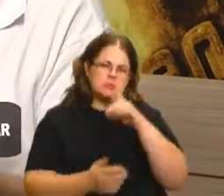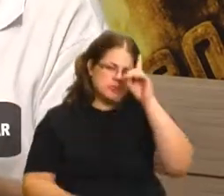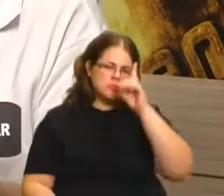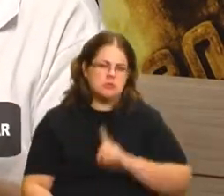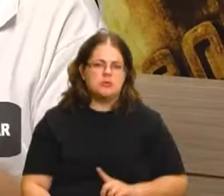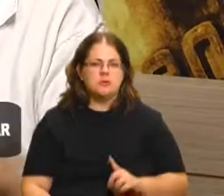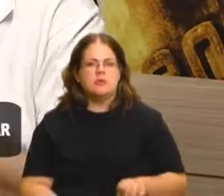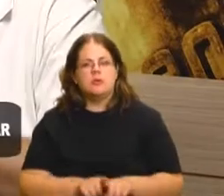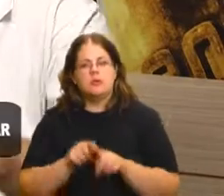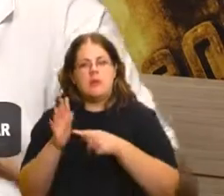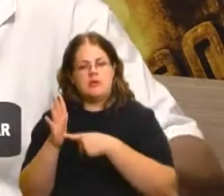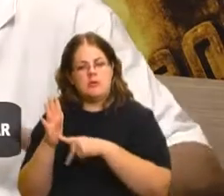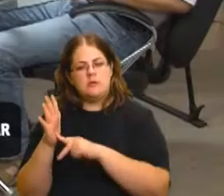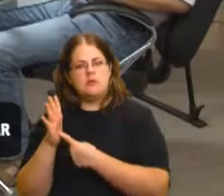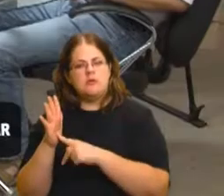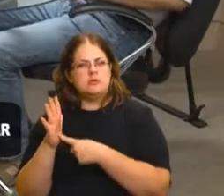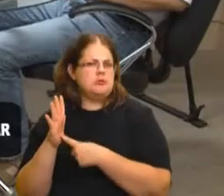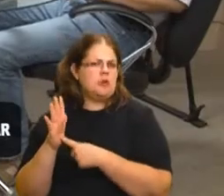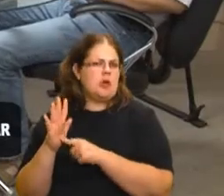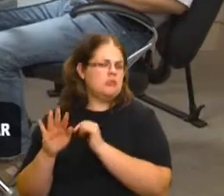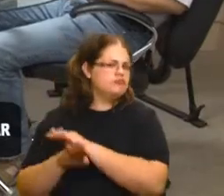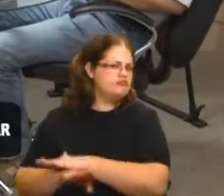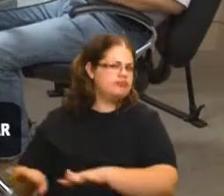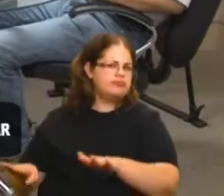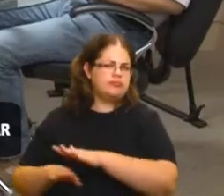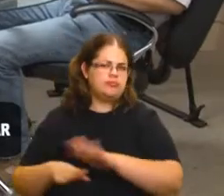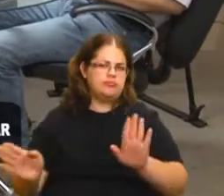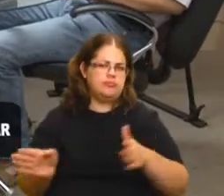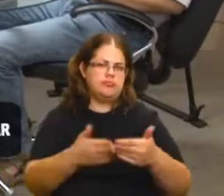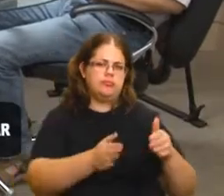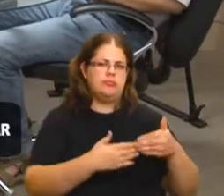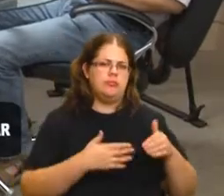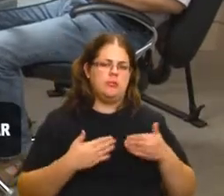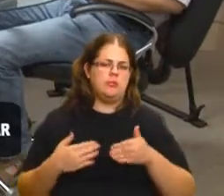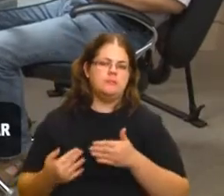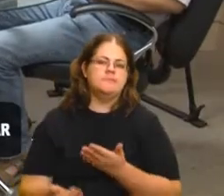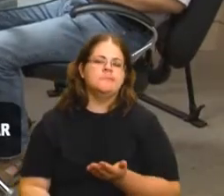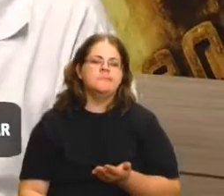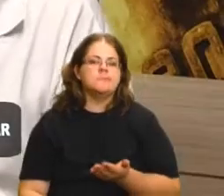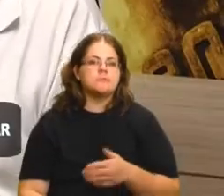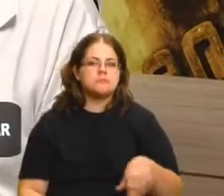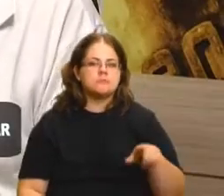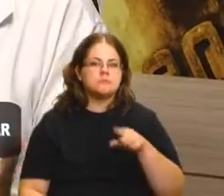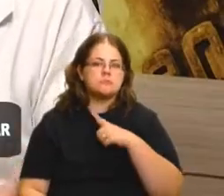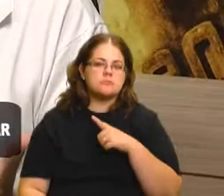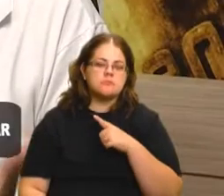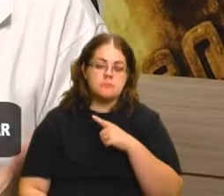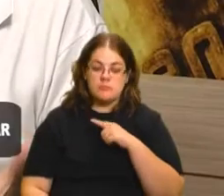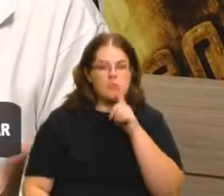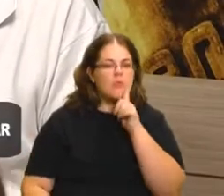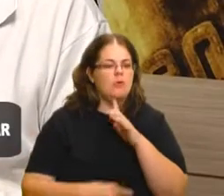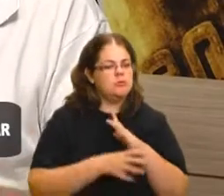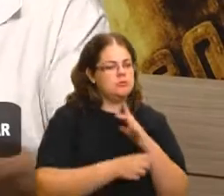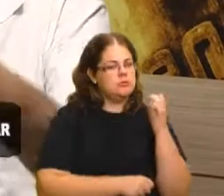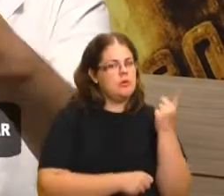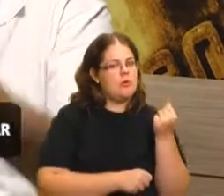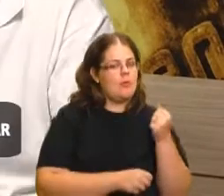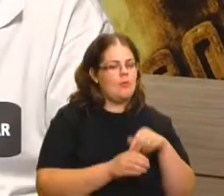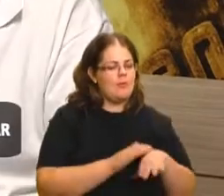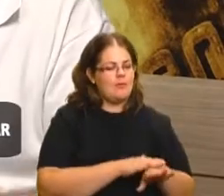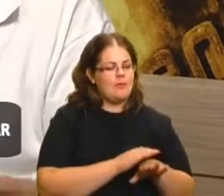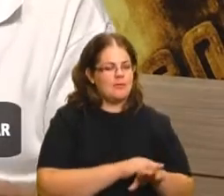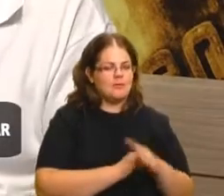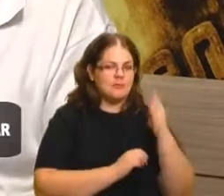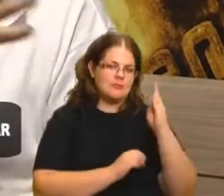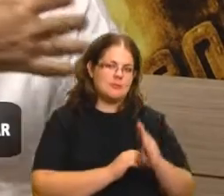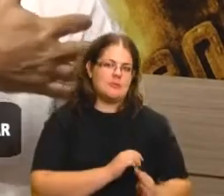os sindicatos foram dizimados, desestruturados. Estão feitas as condições, há toda uma